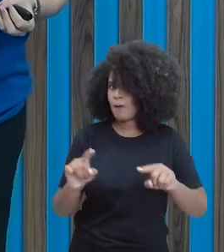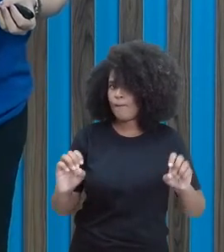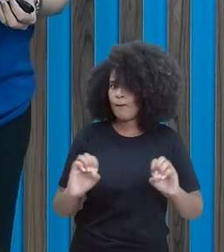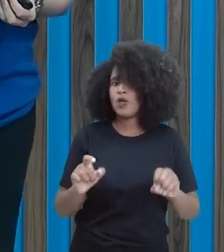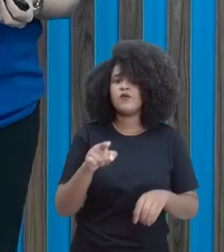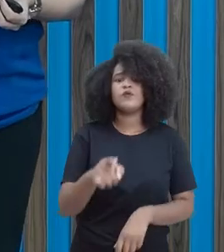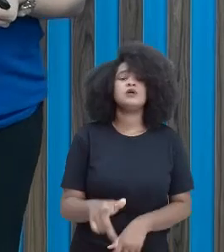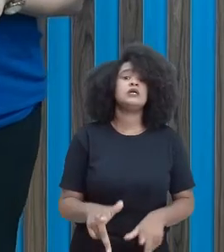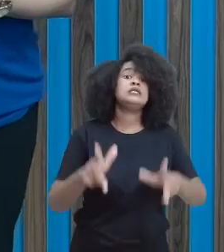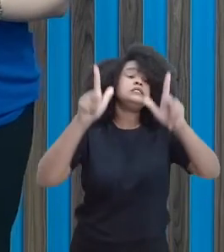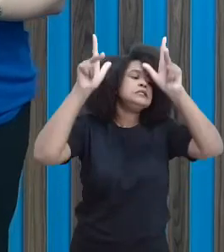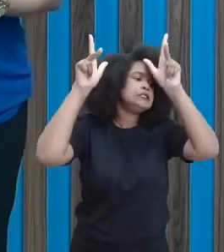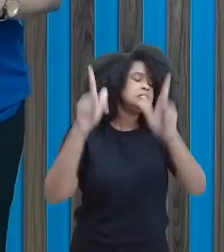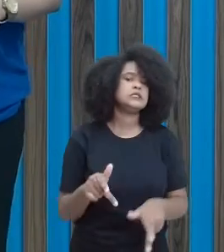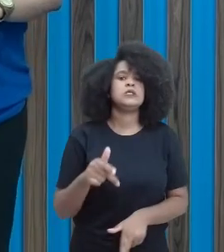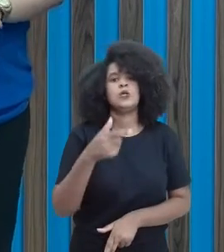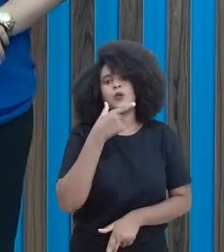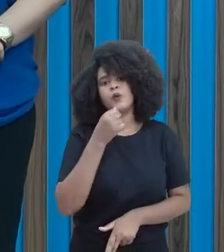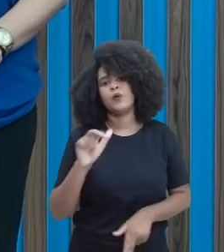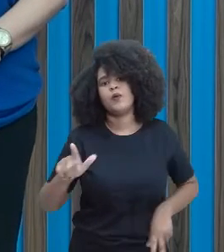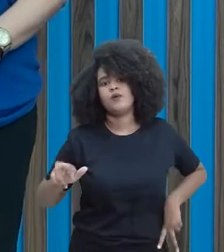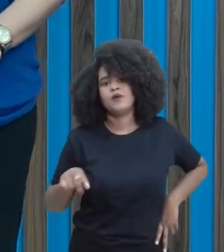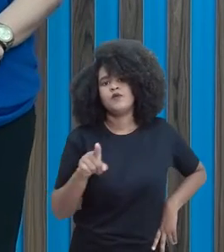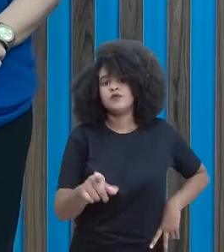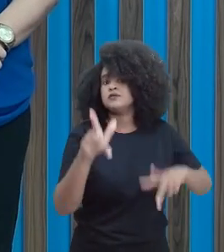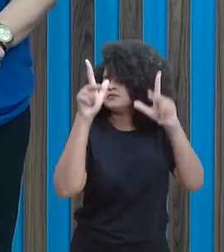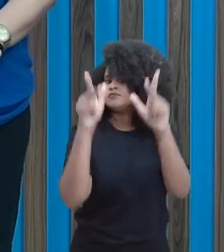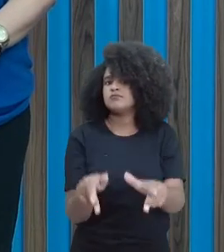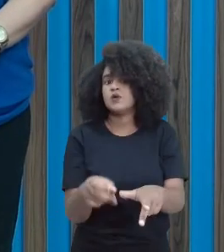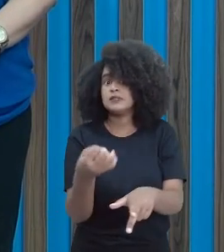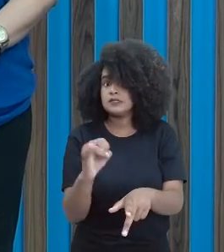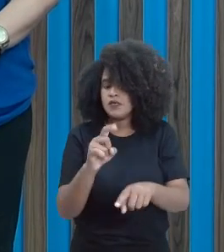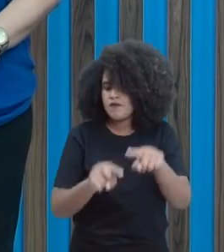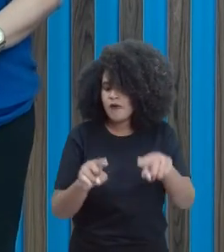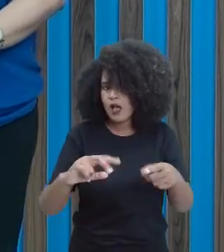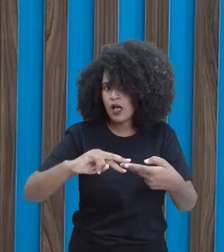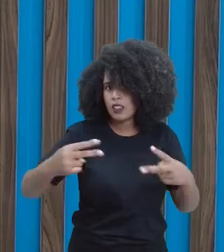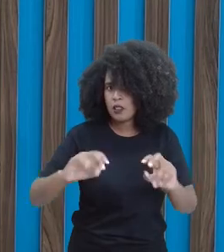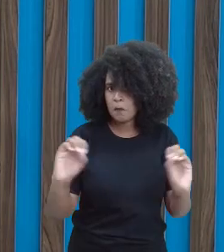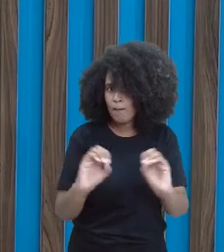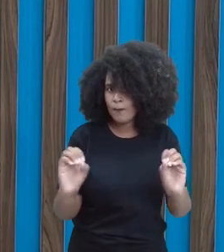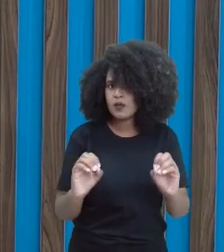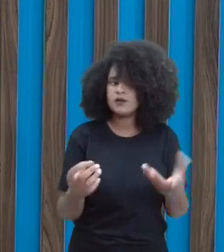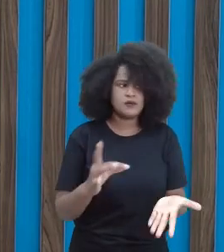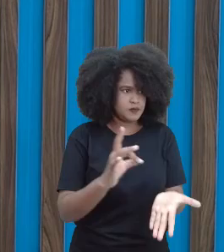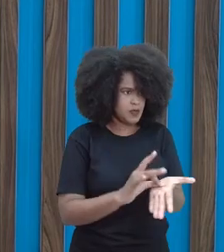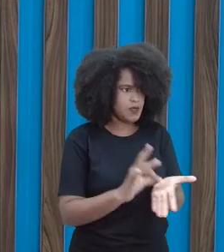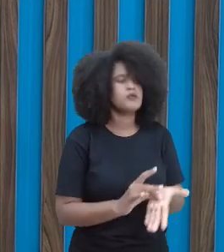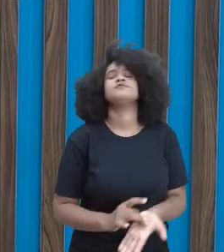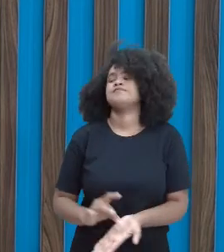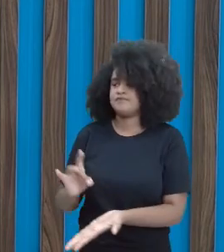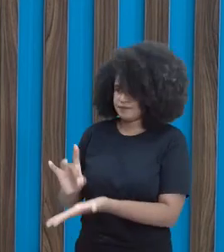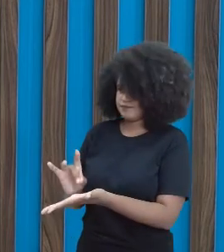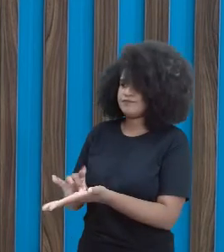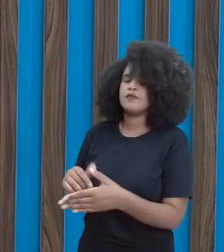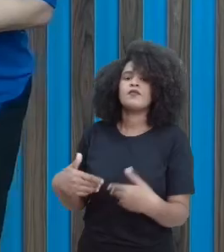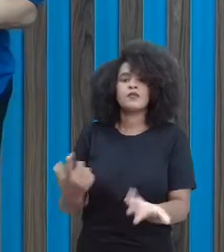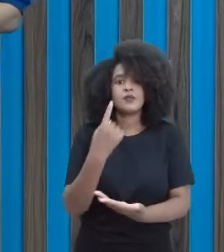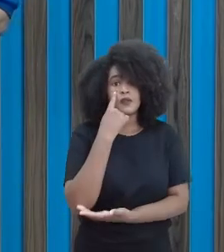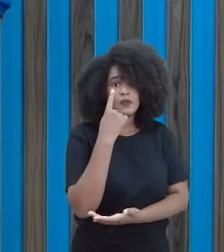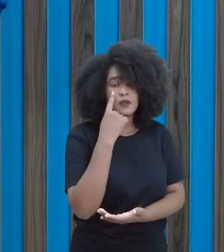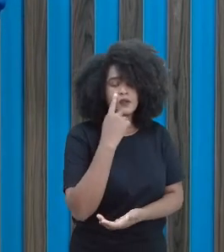você seria igualzinho ao seu irmão. Não é verdade, professora? Isso mesmo. É verdade, entendeu? Então,